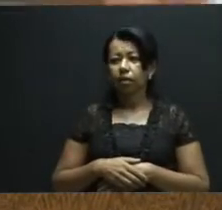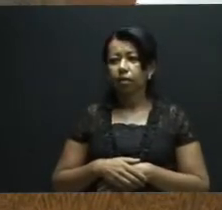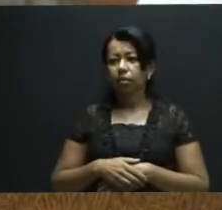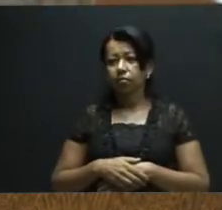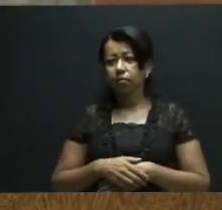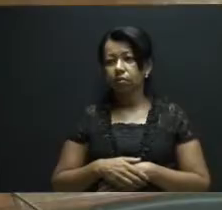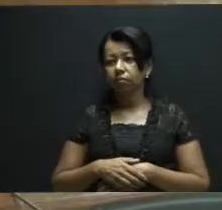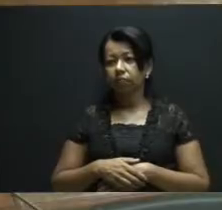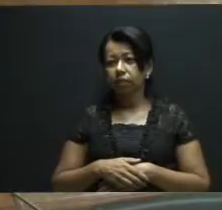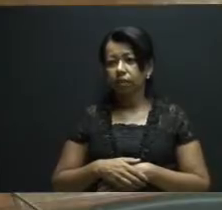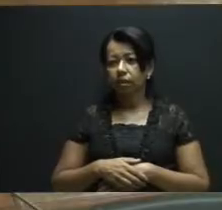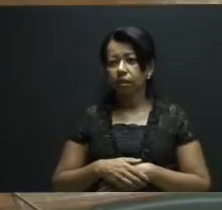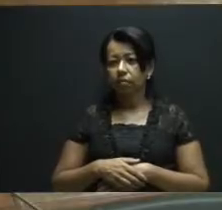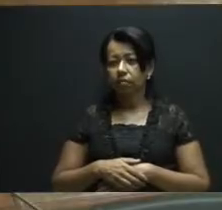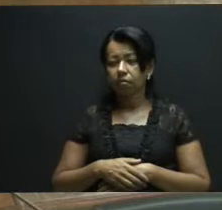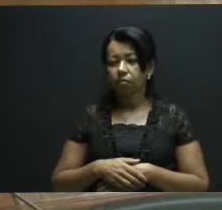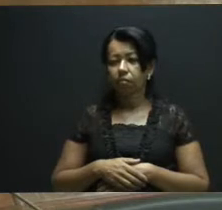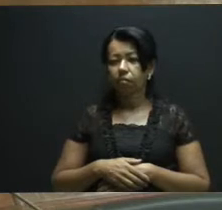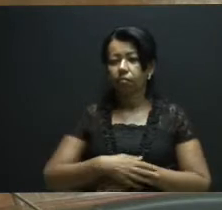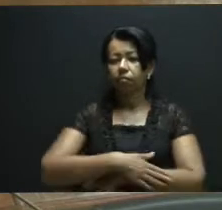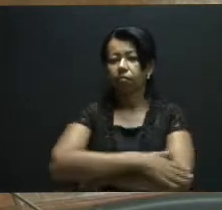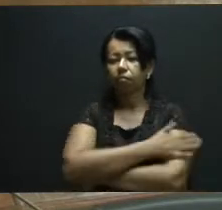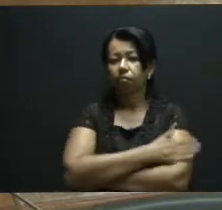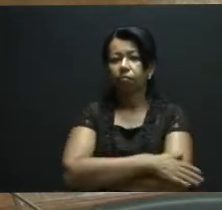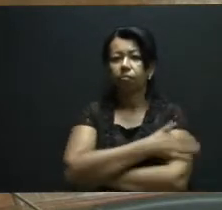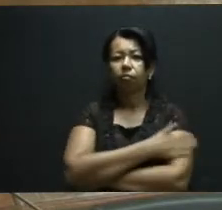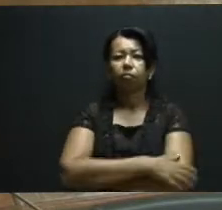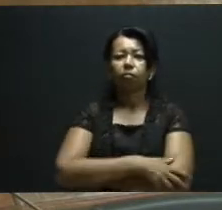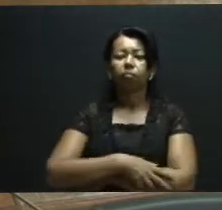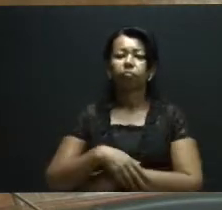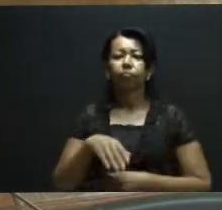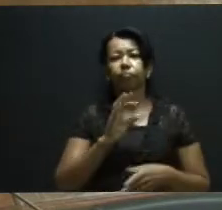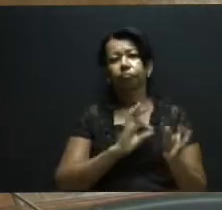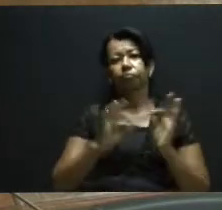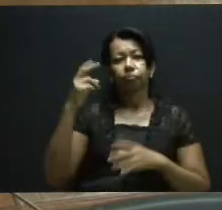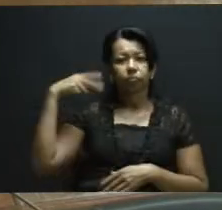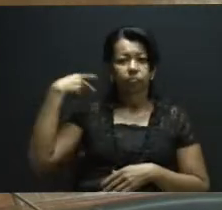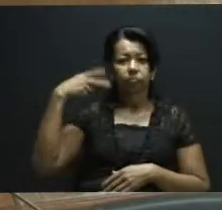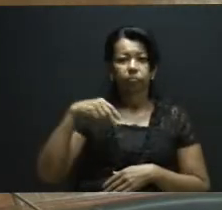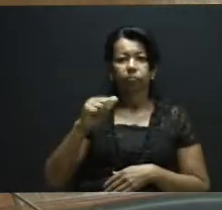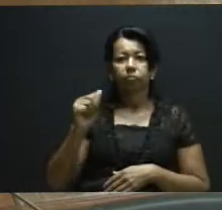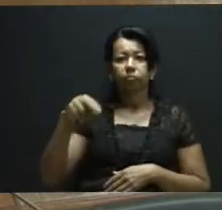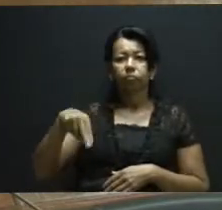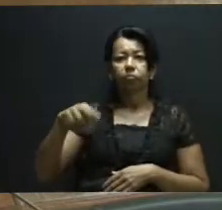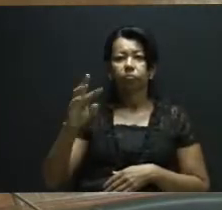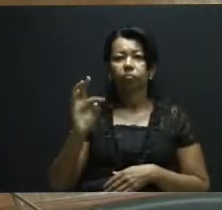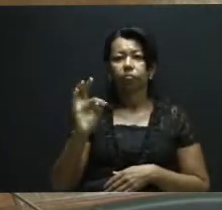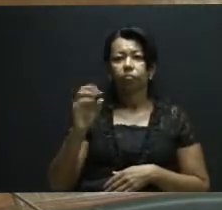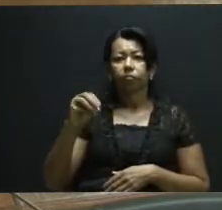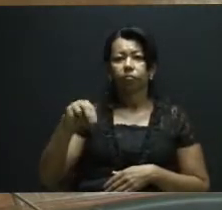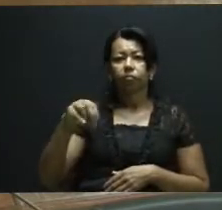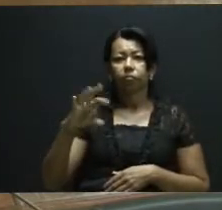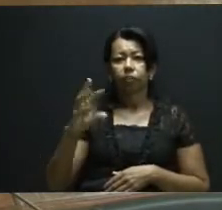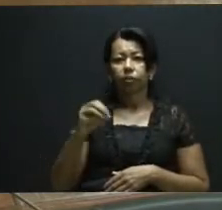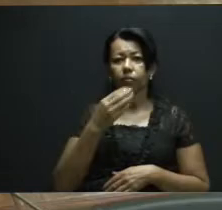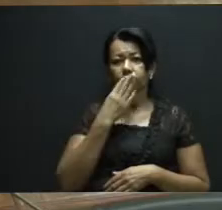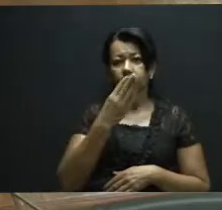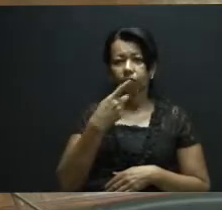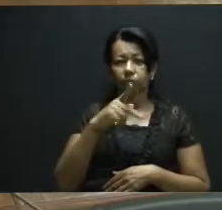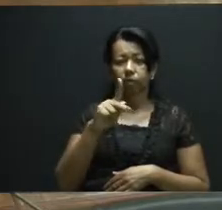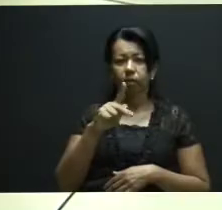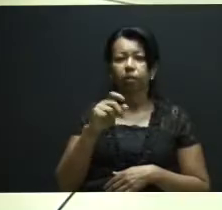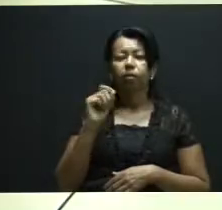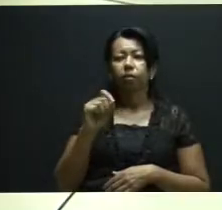passar mal o expediente do senhor espírito de ódio disse o presidente estão de ordem vereador hugo oliveira gostaria que você nos consultar se o plenário